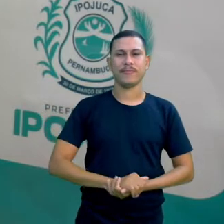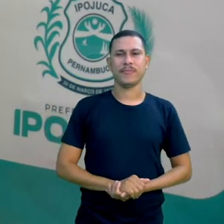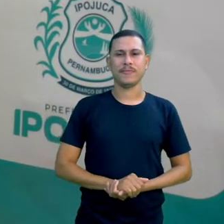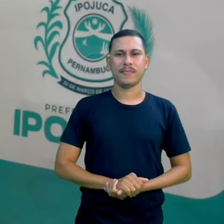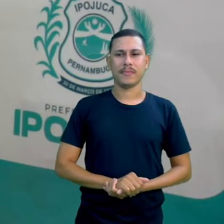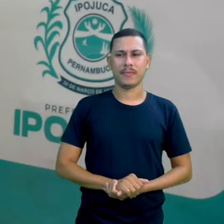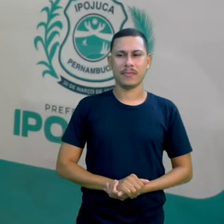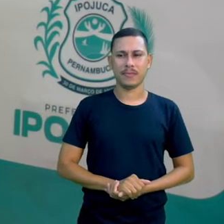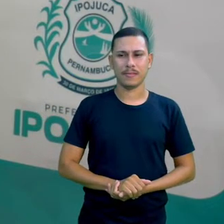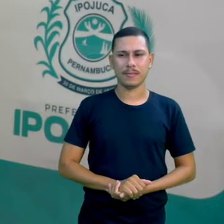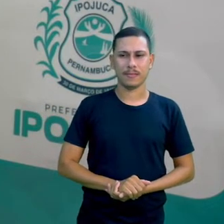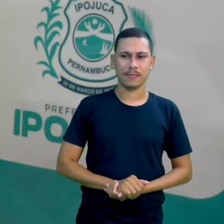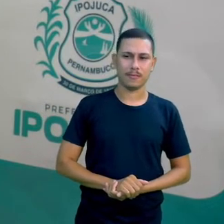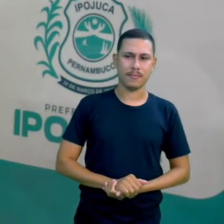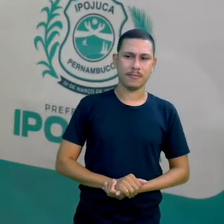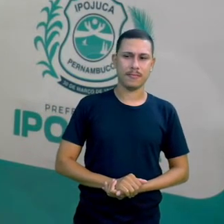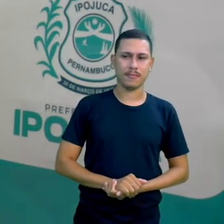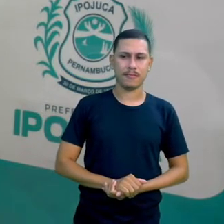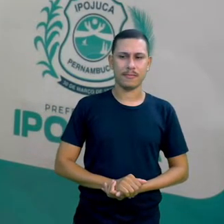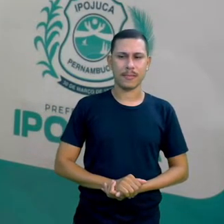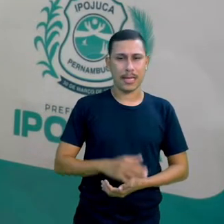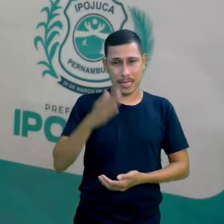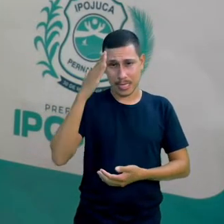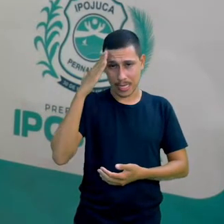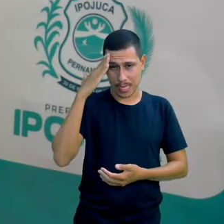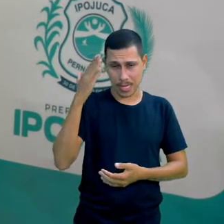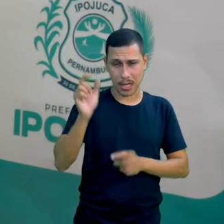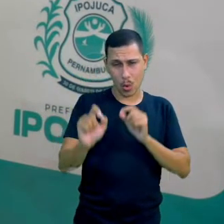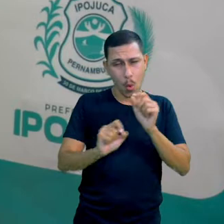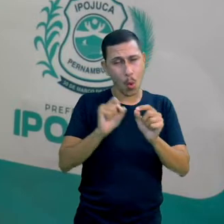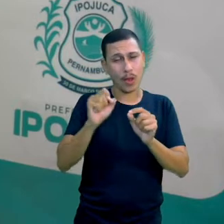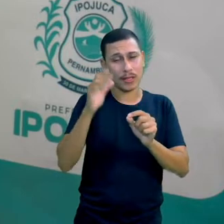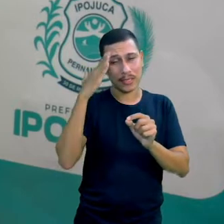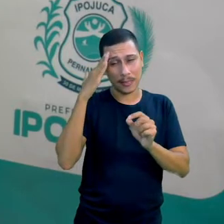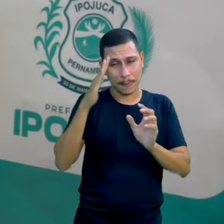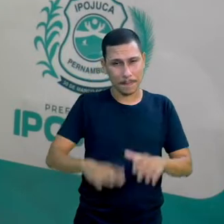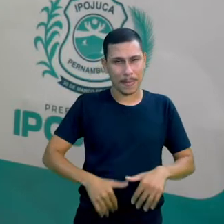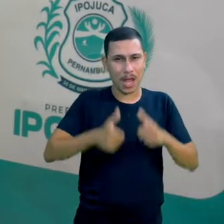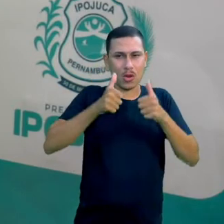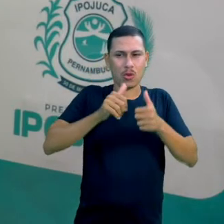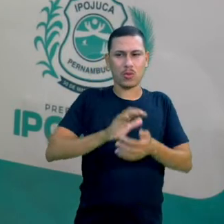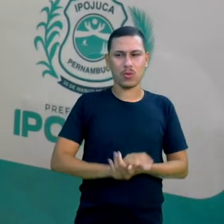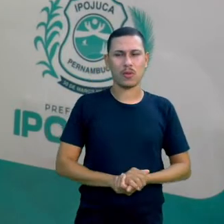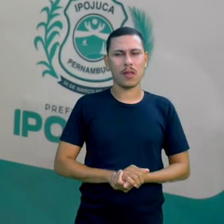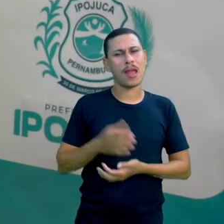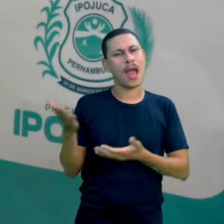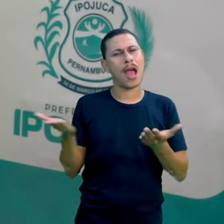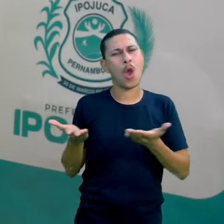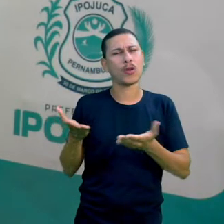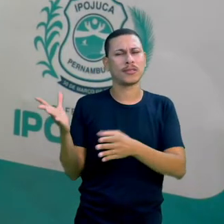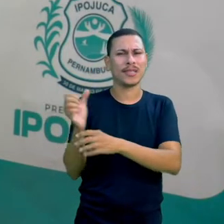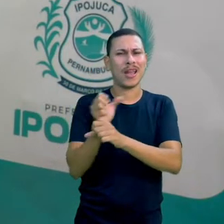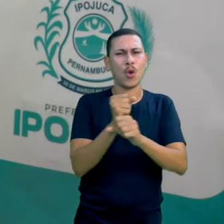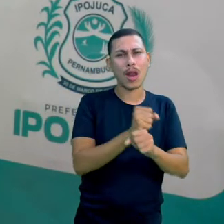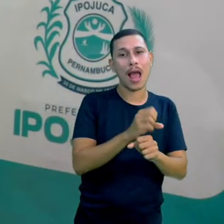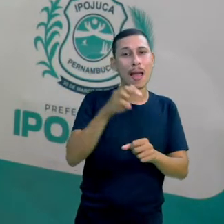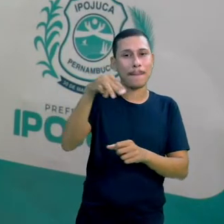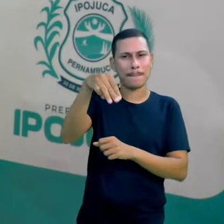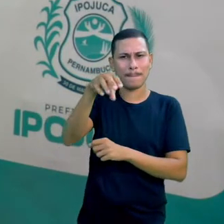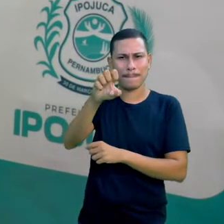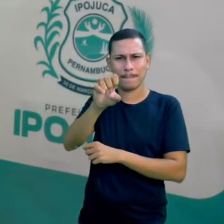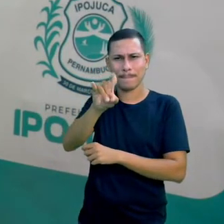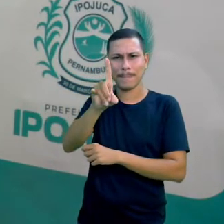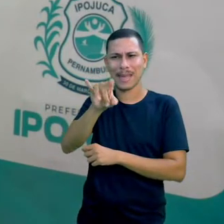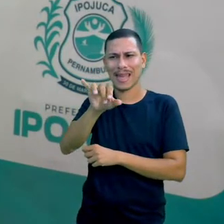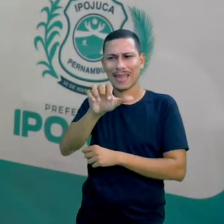que podemos extrair mais daqui desse boletim. Agora queremos calcular a média